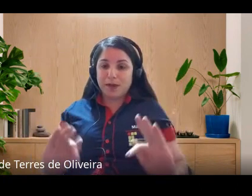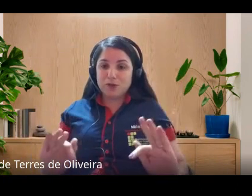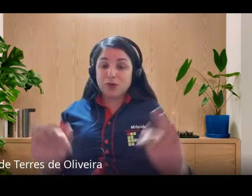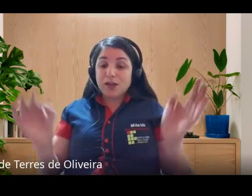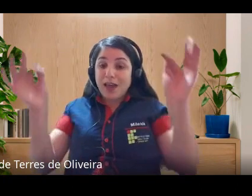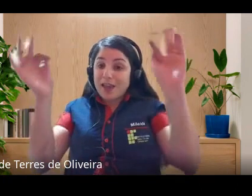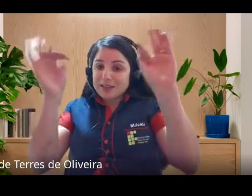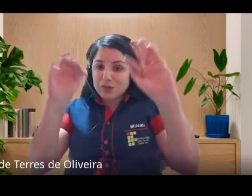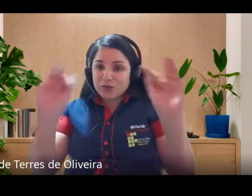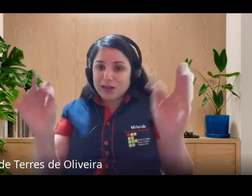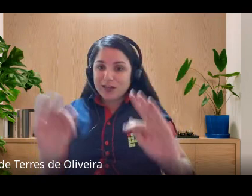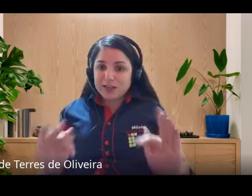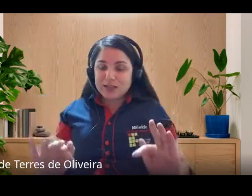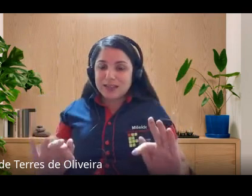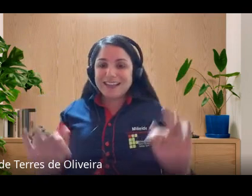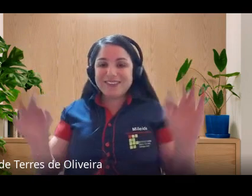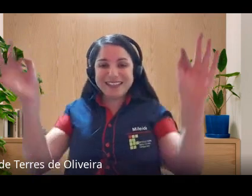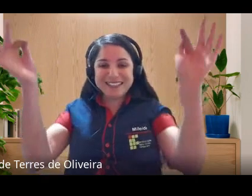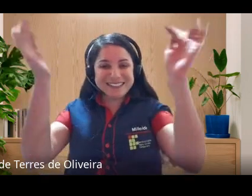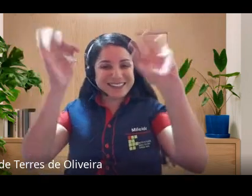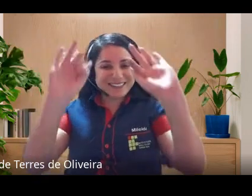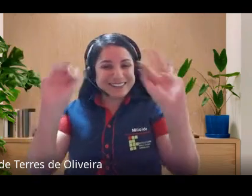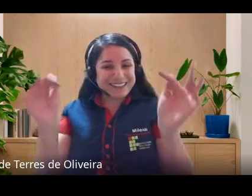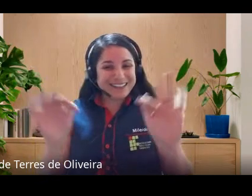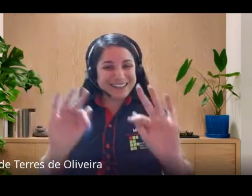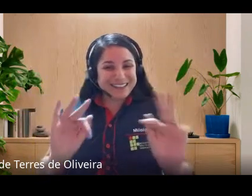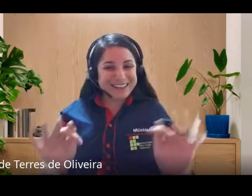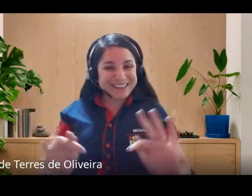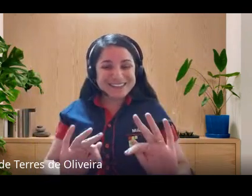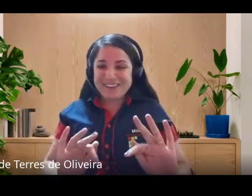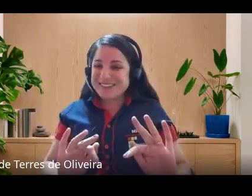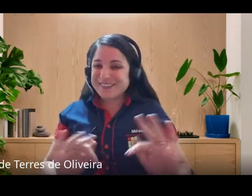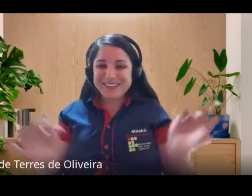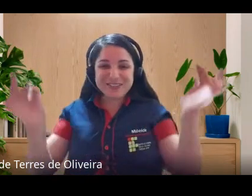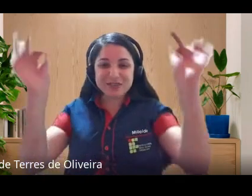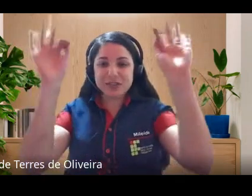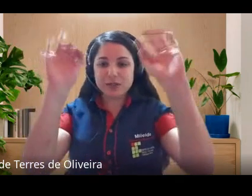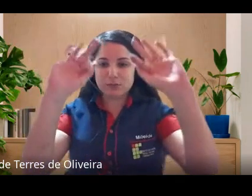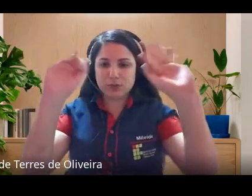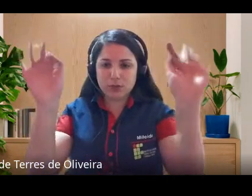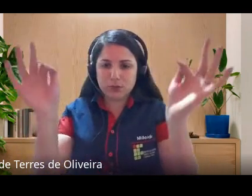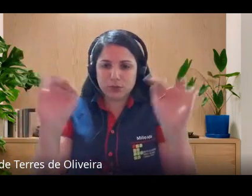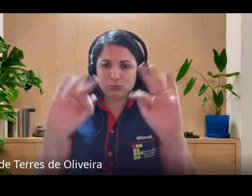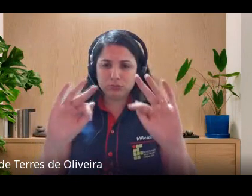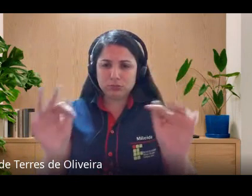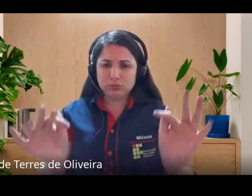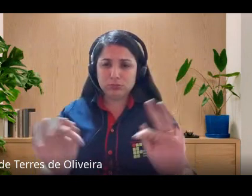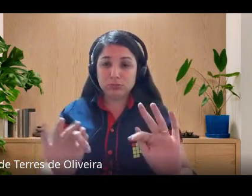para baixo. É sinal de feliz. Quem tá feliz? Tá feliz. Não dá pra fazer sinal de feliz,